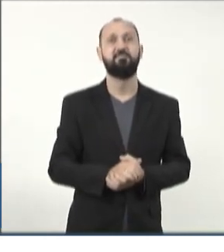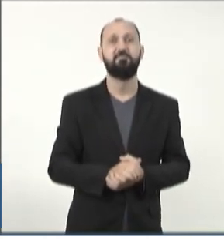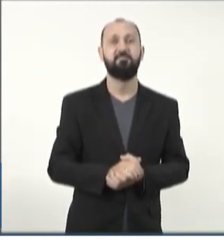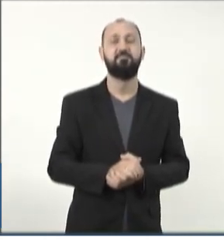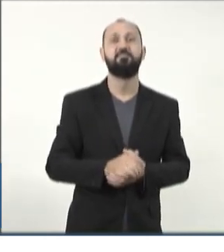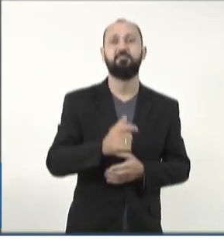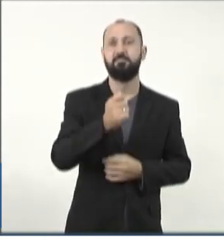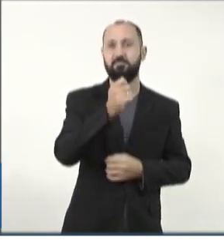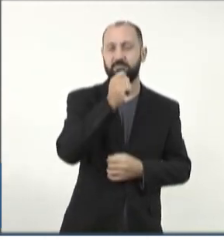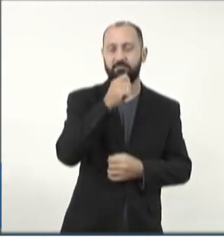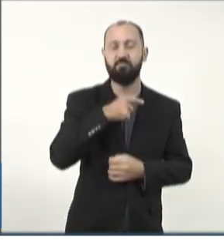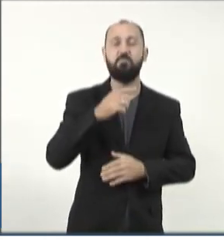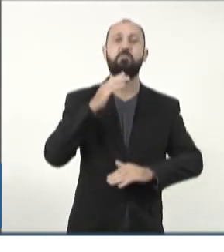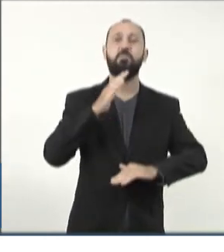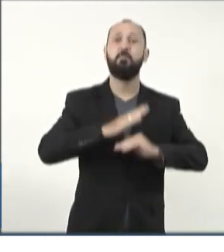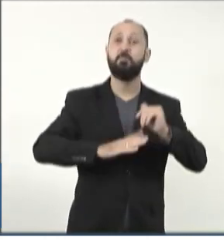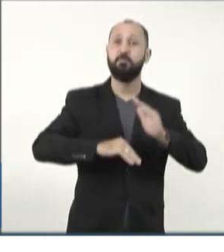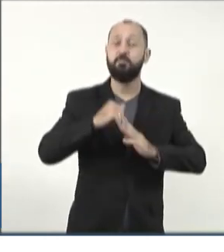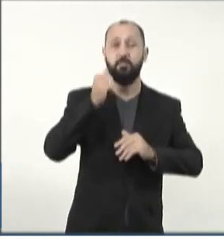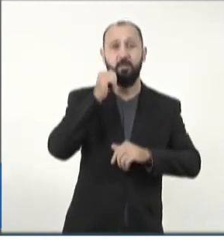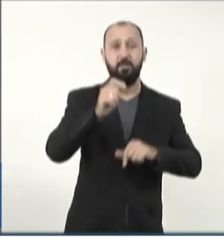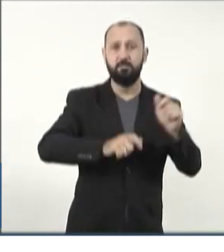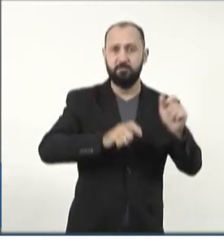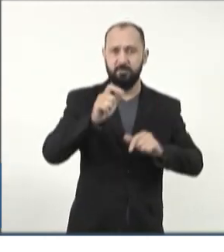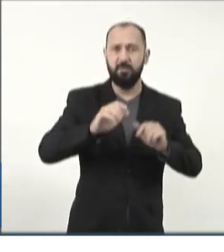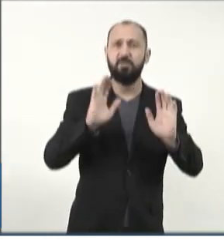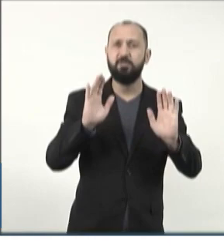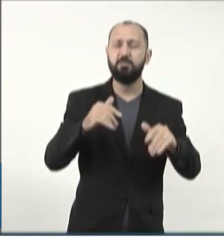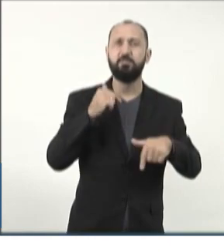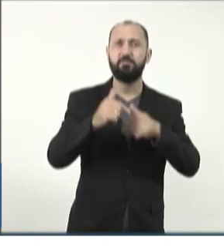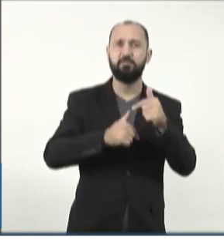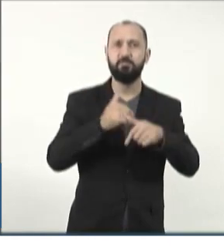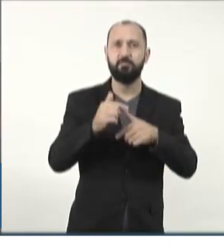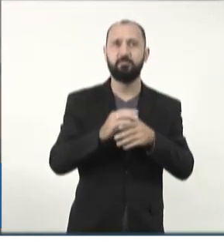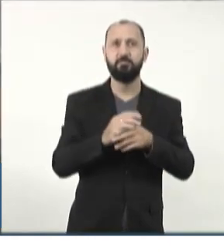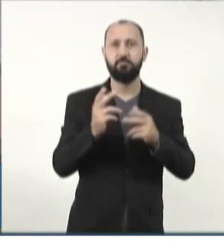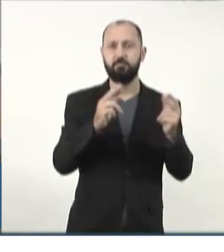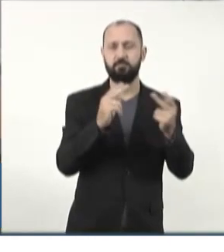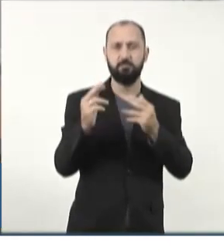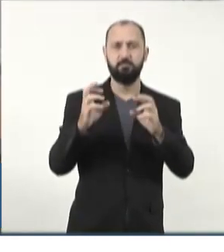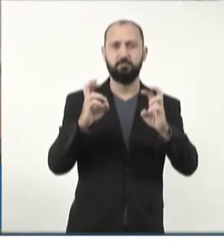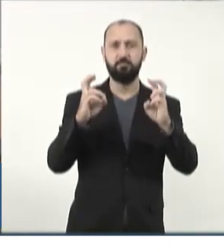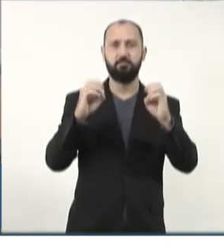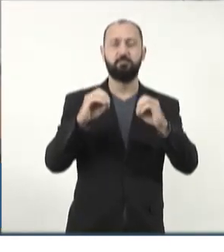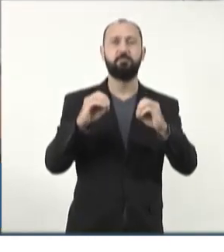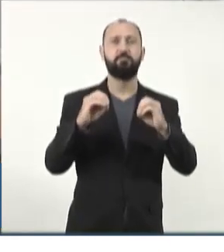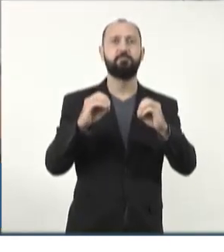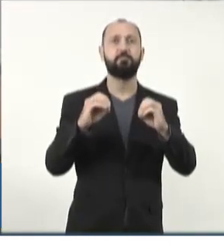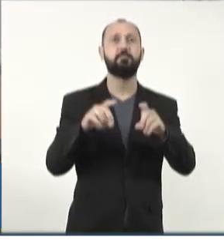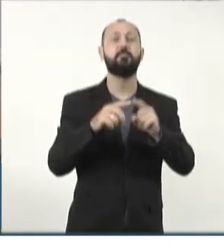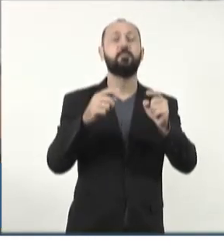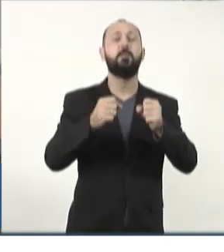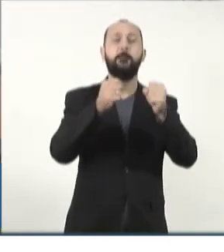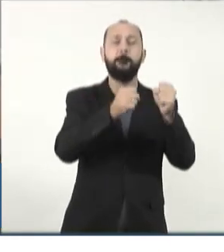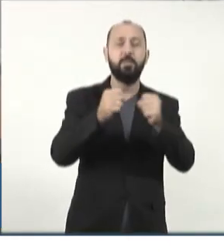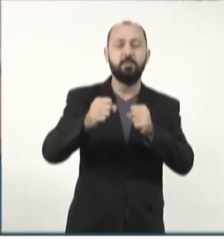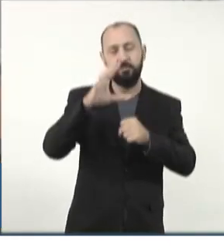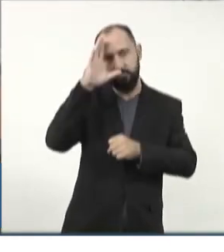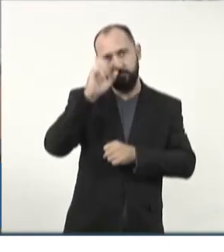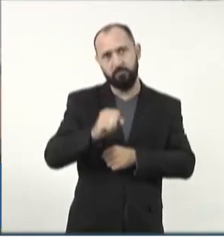Ainda que a gente tenha profissões em que as mulheres já estão ali no 50-50, mas os espaços de poder e